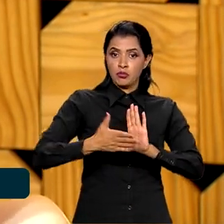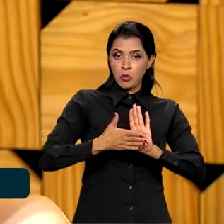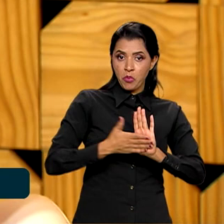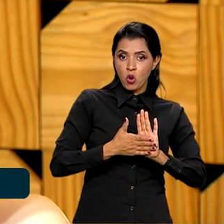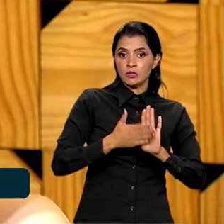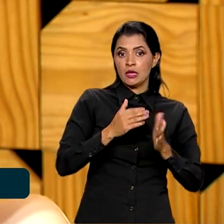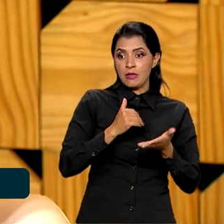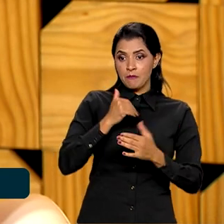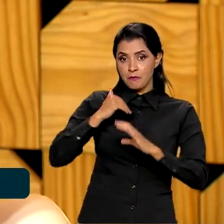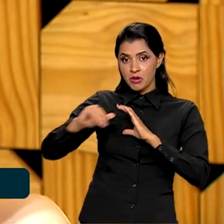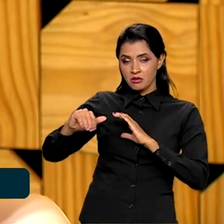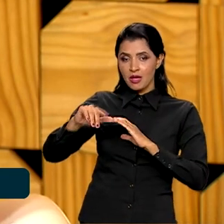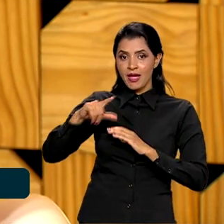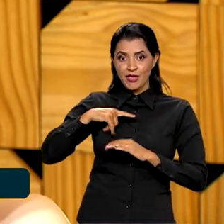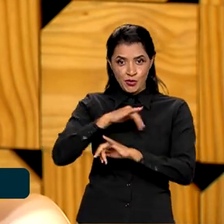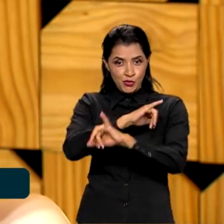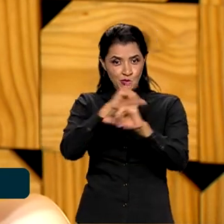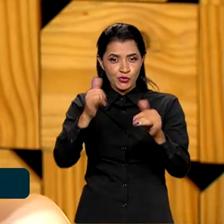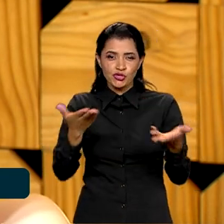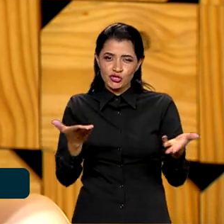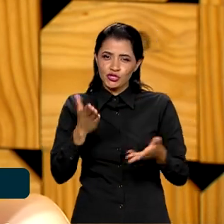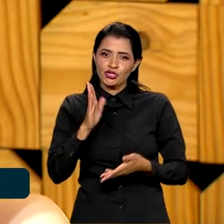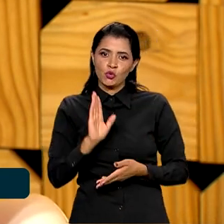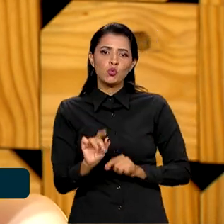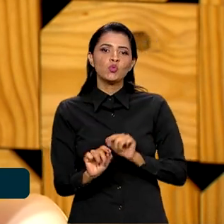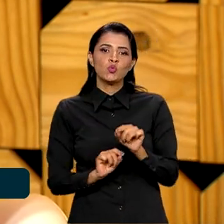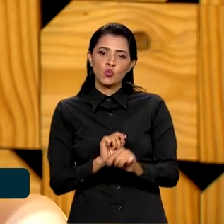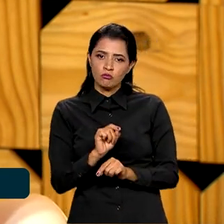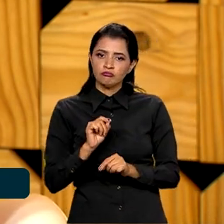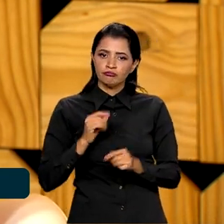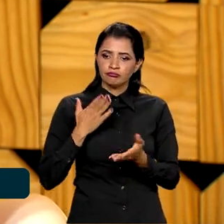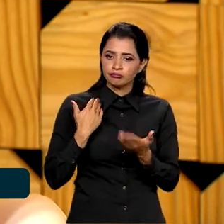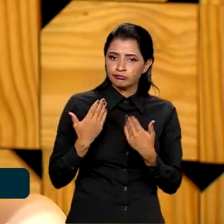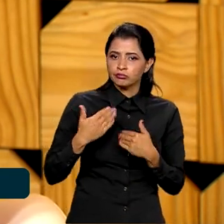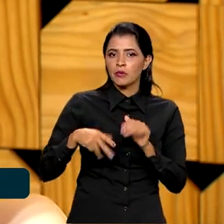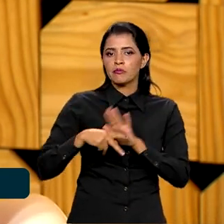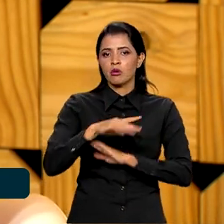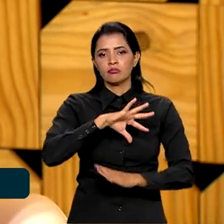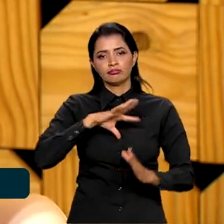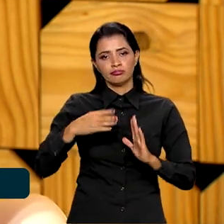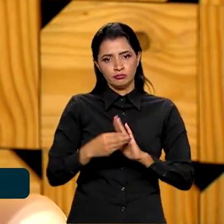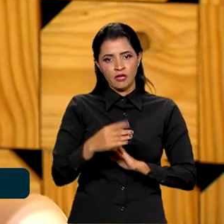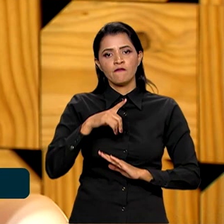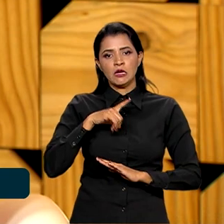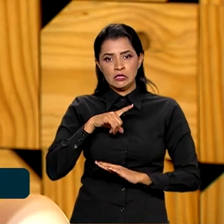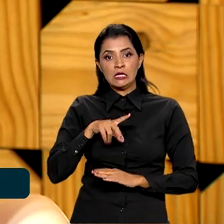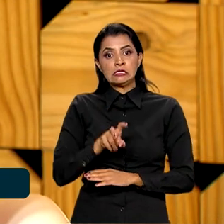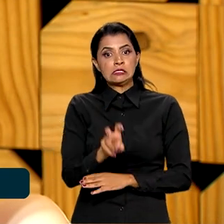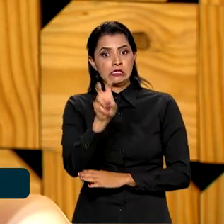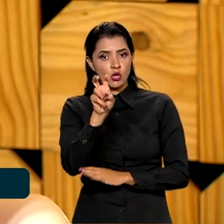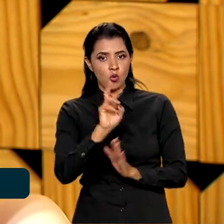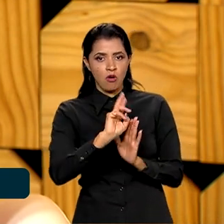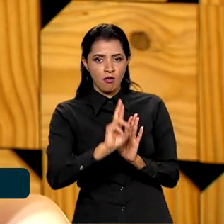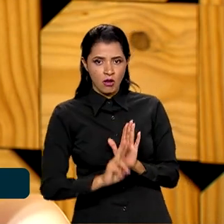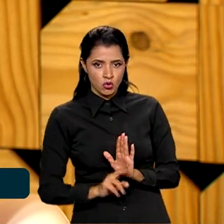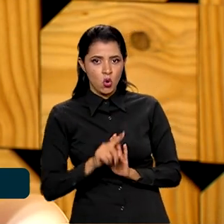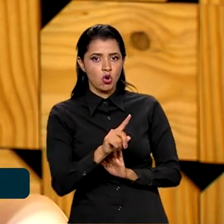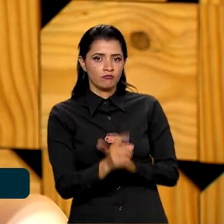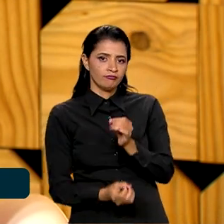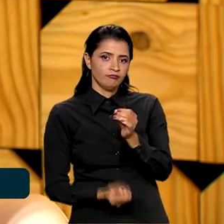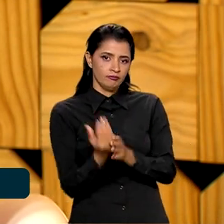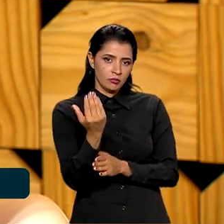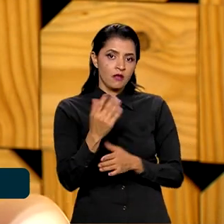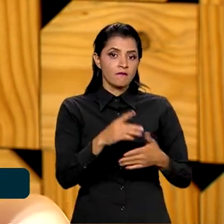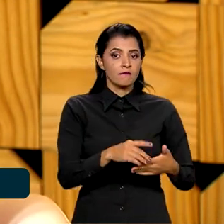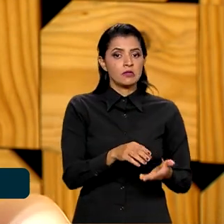já vou dar uma notícia que dos diálogos amazônicos sairão 5 relatórios que serão entregues